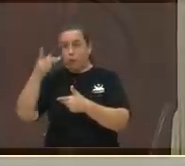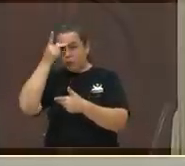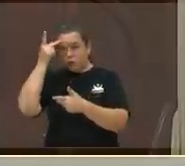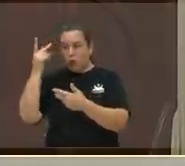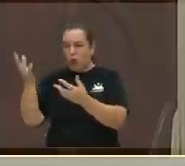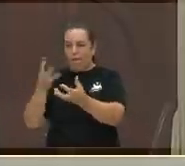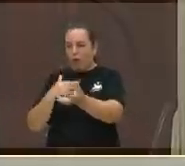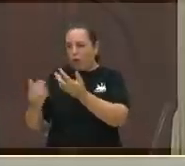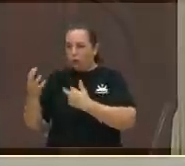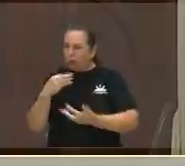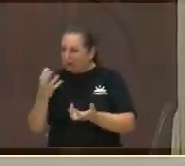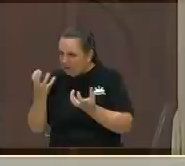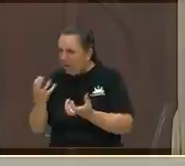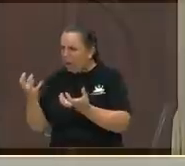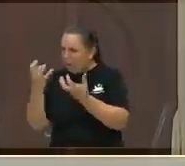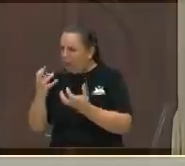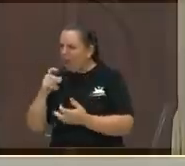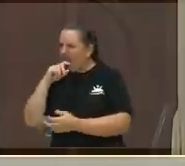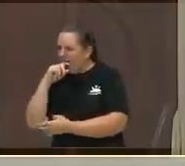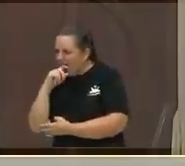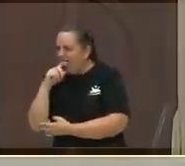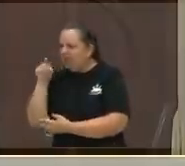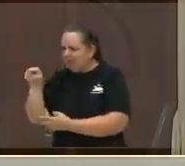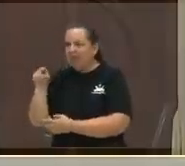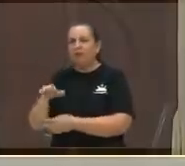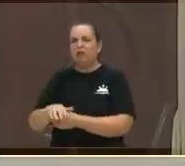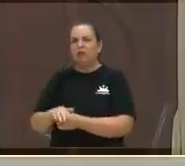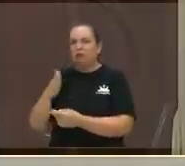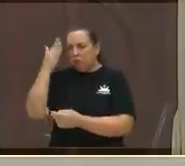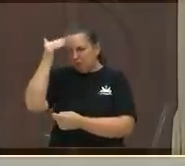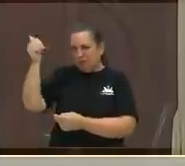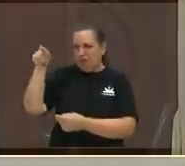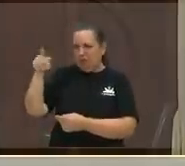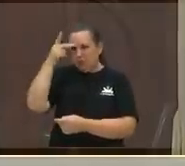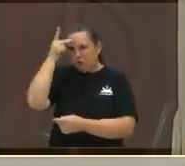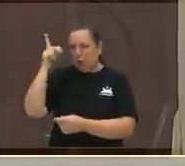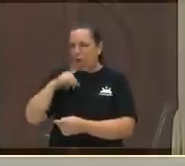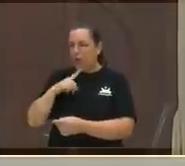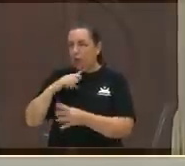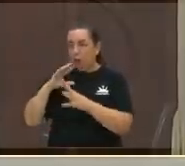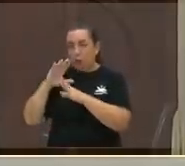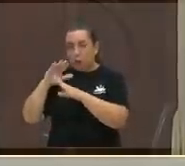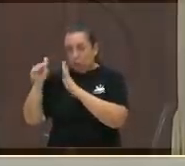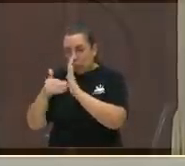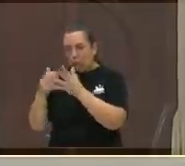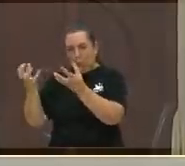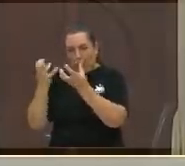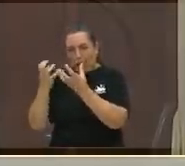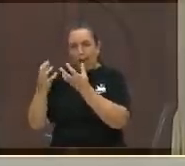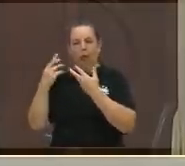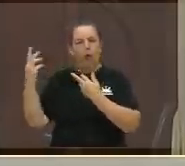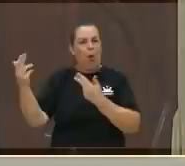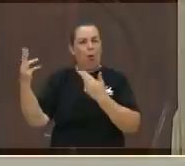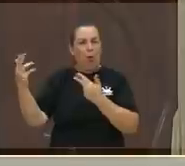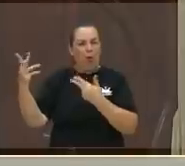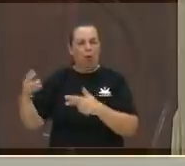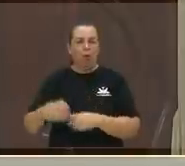e mais uma vez inveja do sucesso do outro táxi são do outro